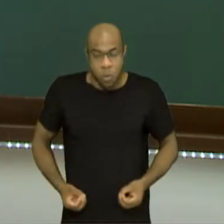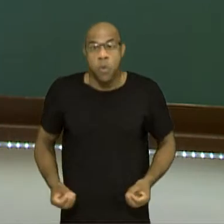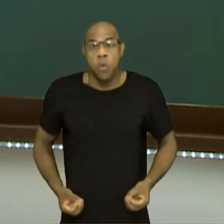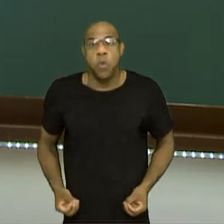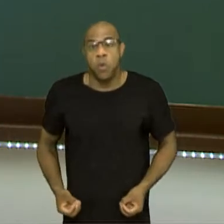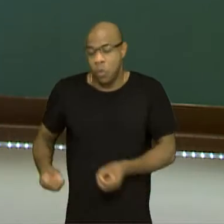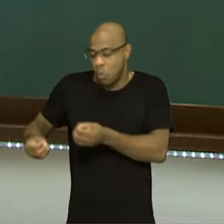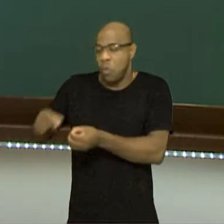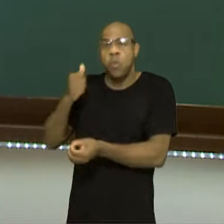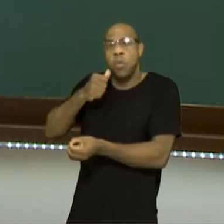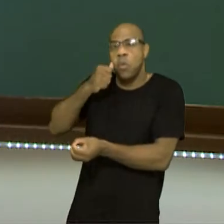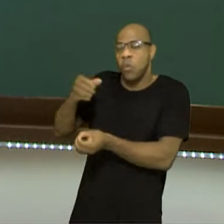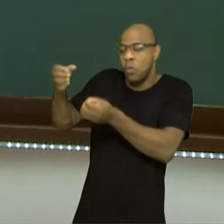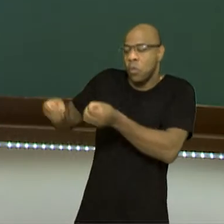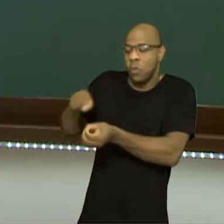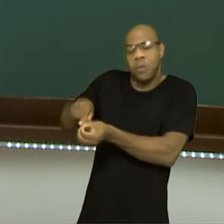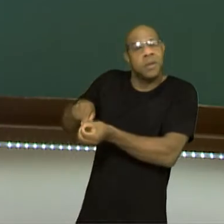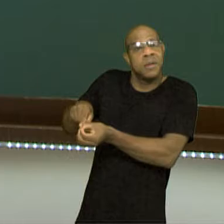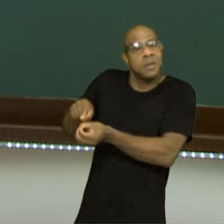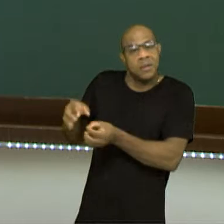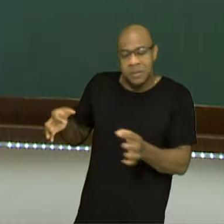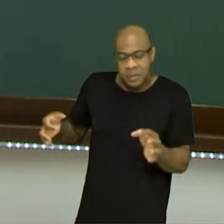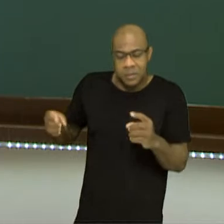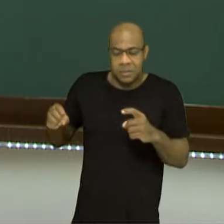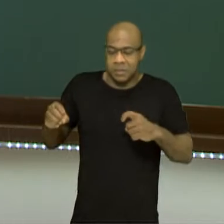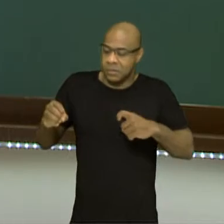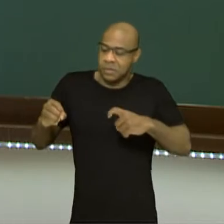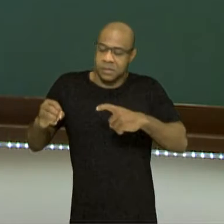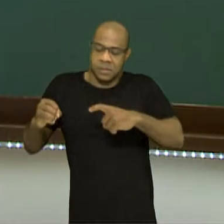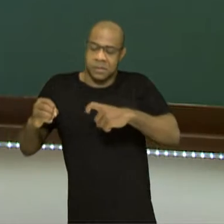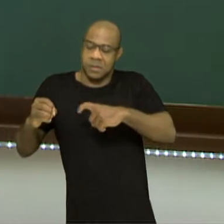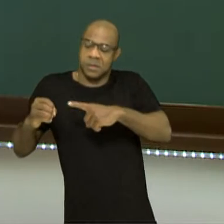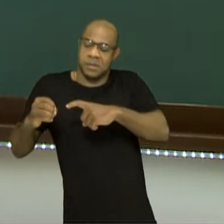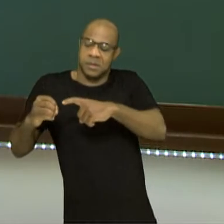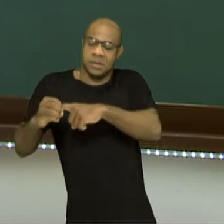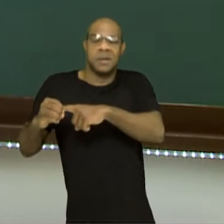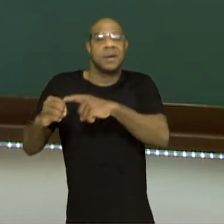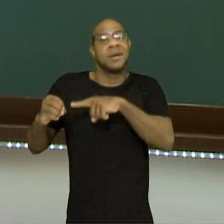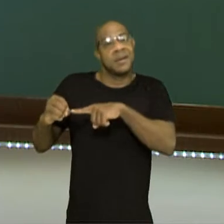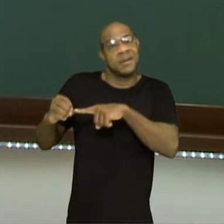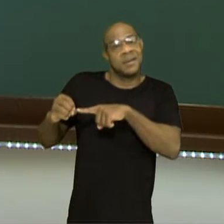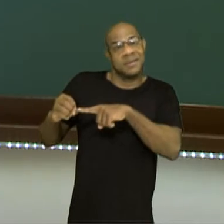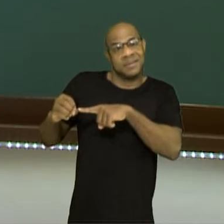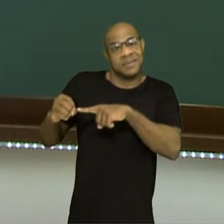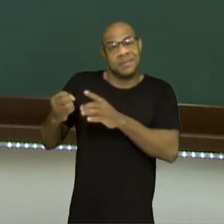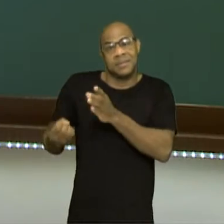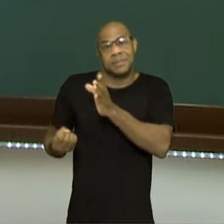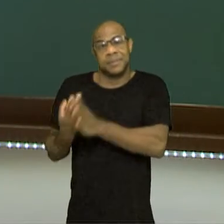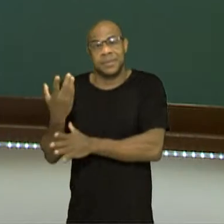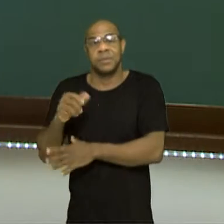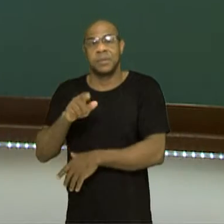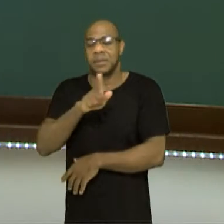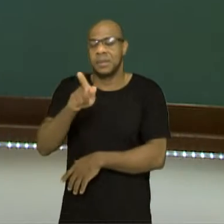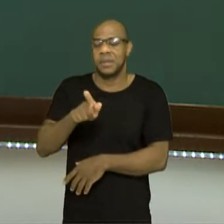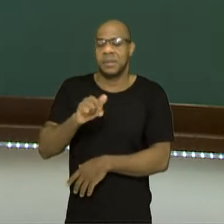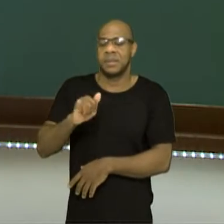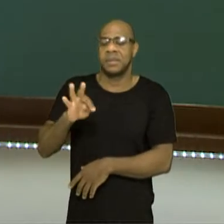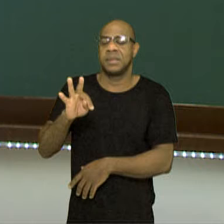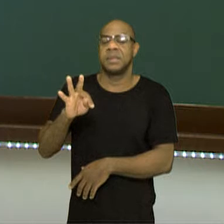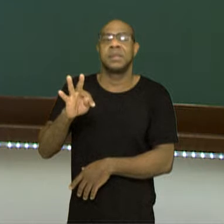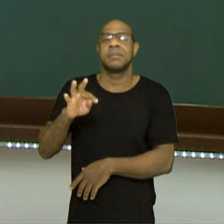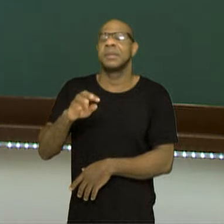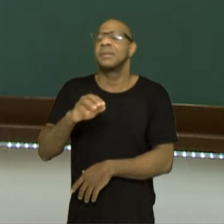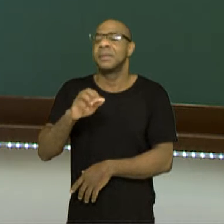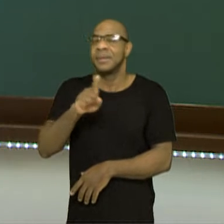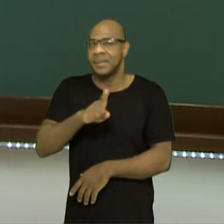é o gameta feminino, garantindo assim a fecundação e dar origem a um zigoto. O que é esse zigoto?